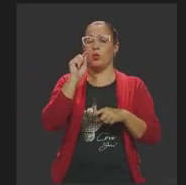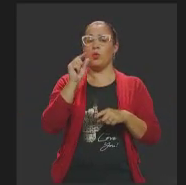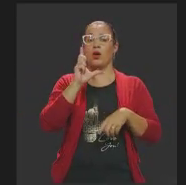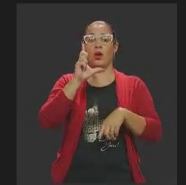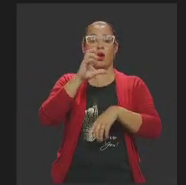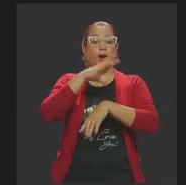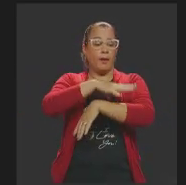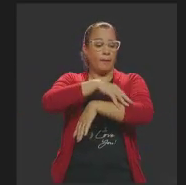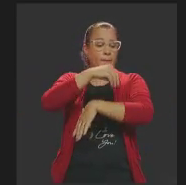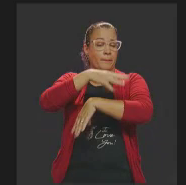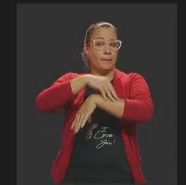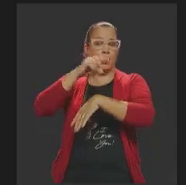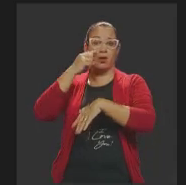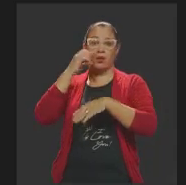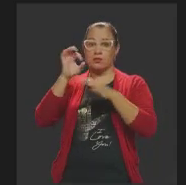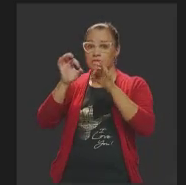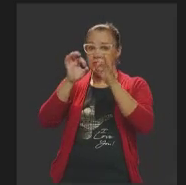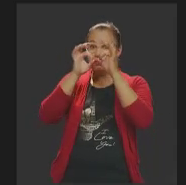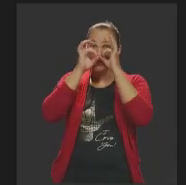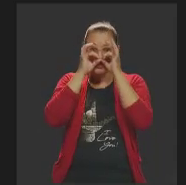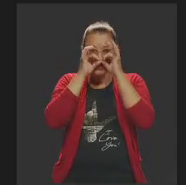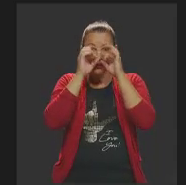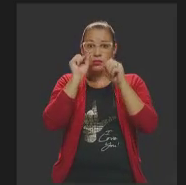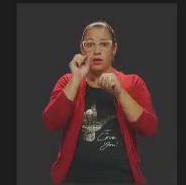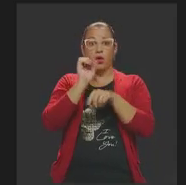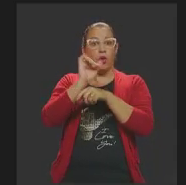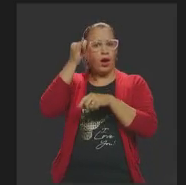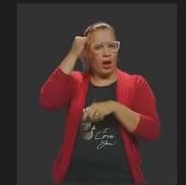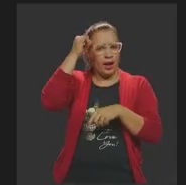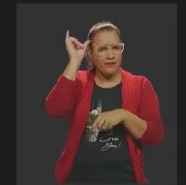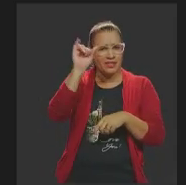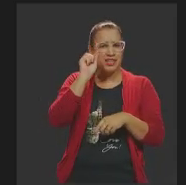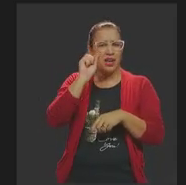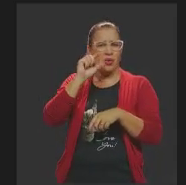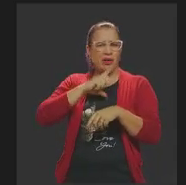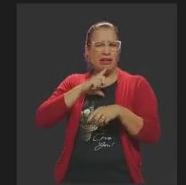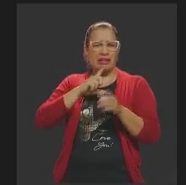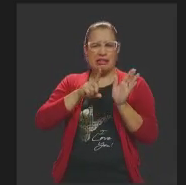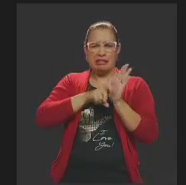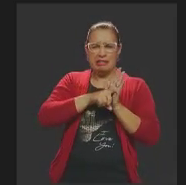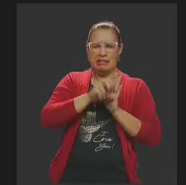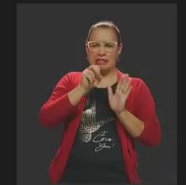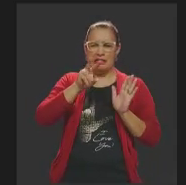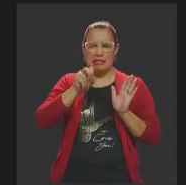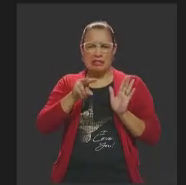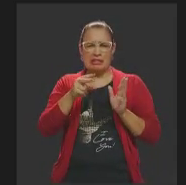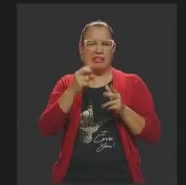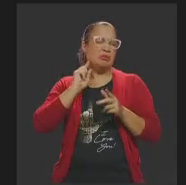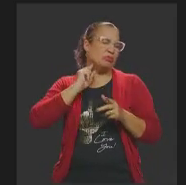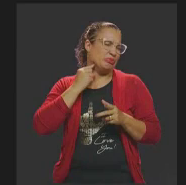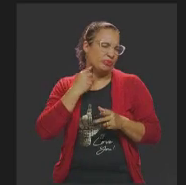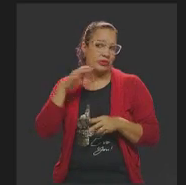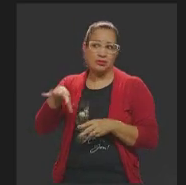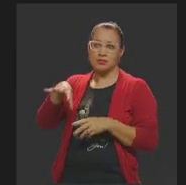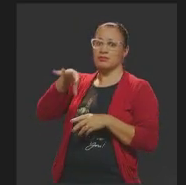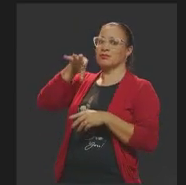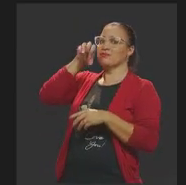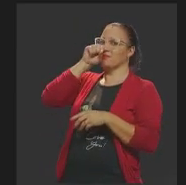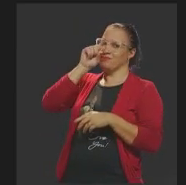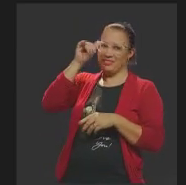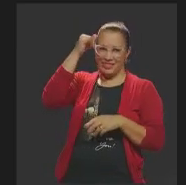pelos. Nós falamos que os pelos do nariz ajudam a evitar a entrada de vírus, bactérias e sujeira. Eu vou